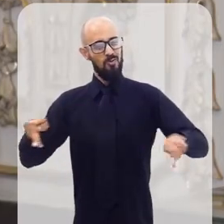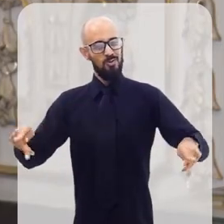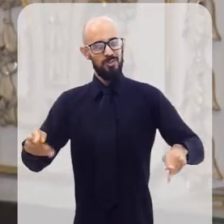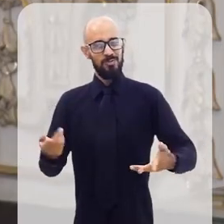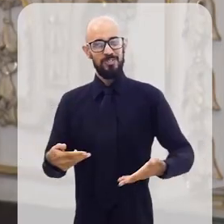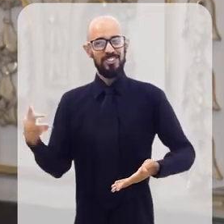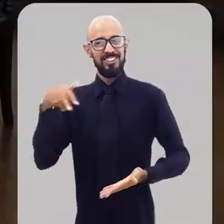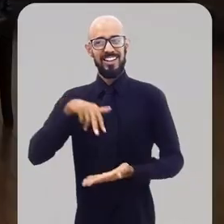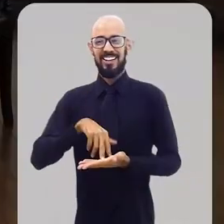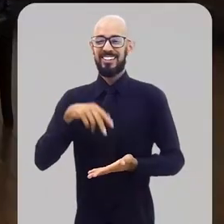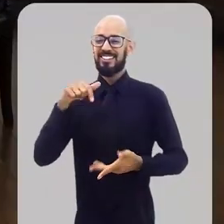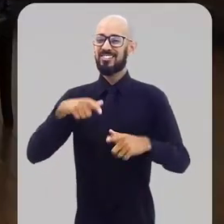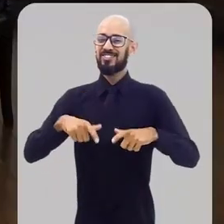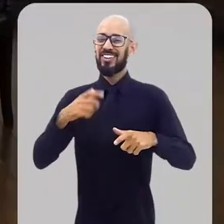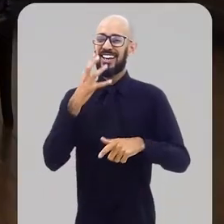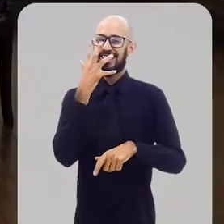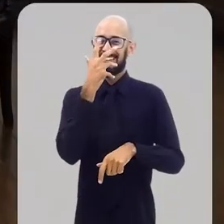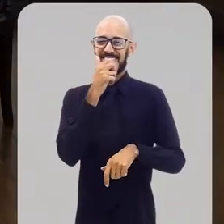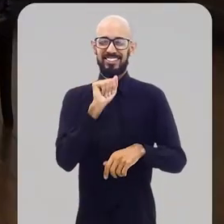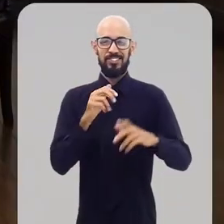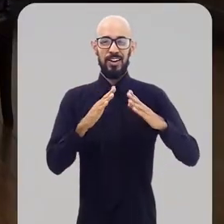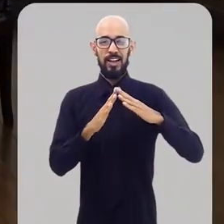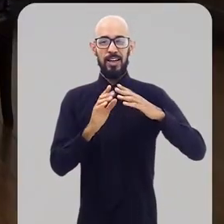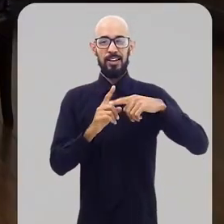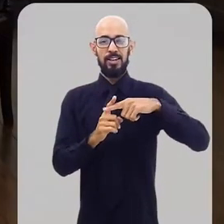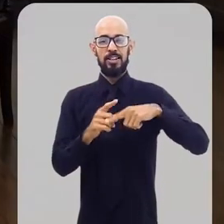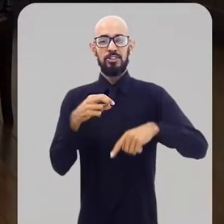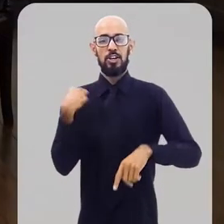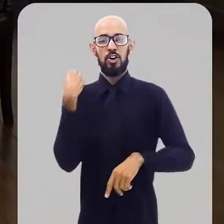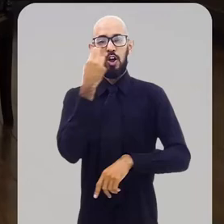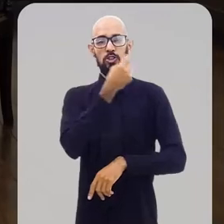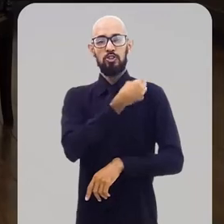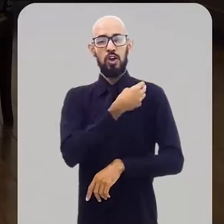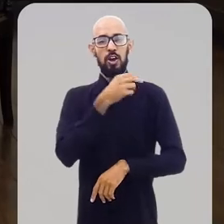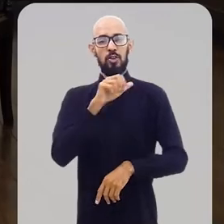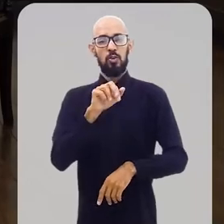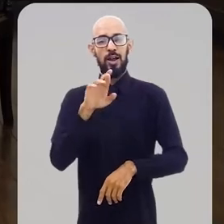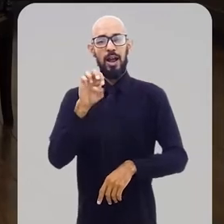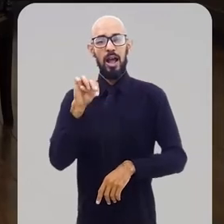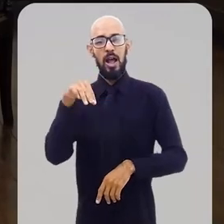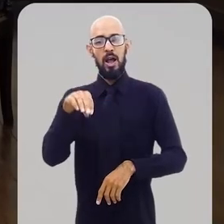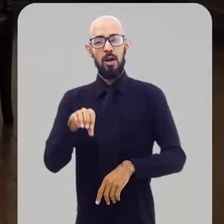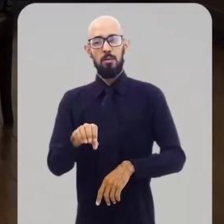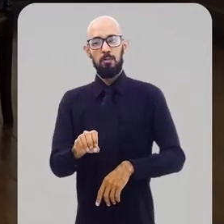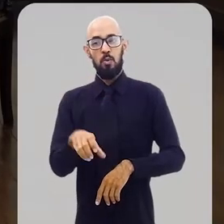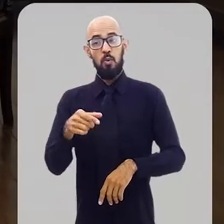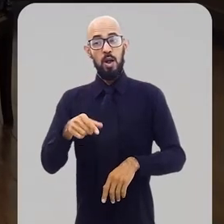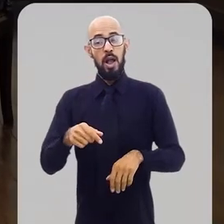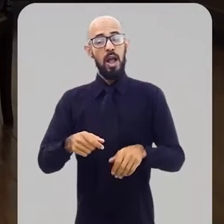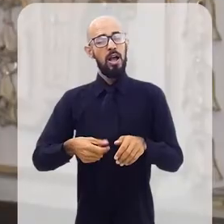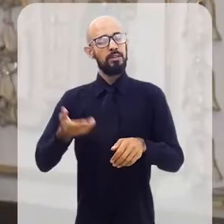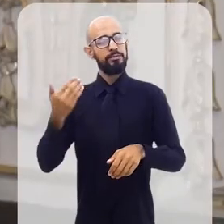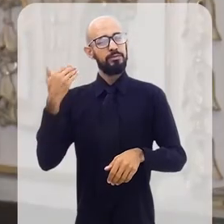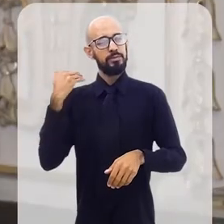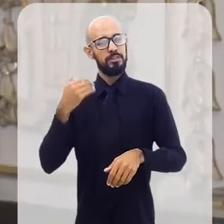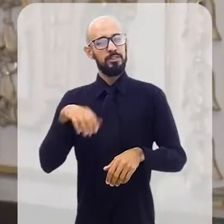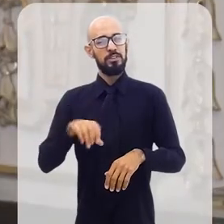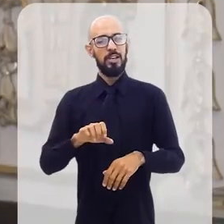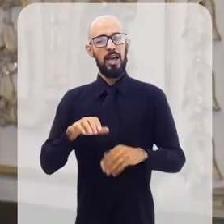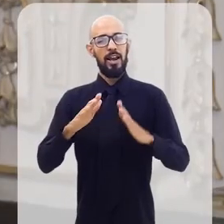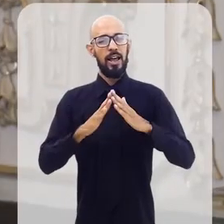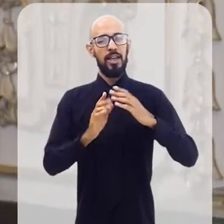nós estamos aqui nesse espaço Lindíssima Igreja Nossa Senhora do Carmo antiga serra